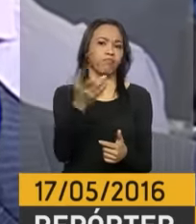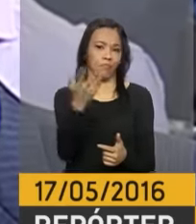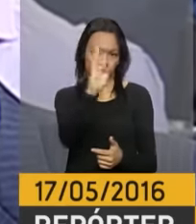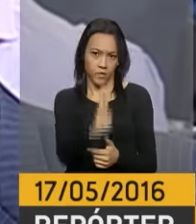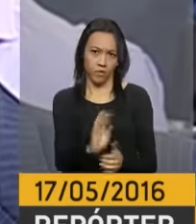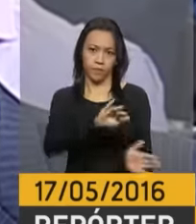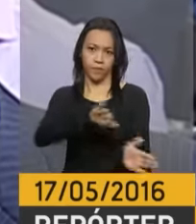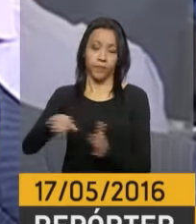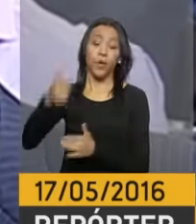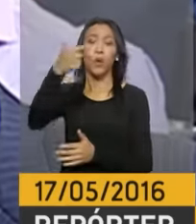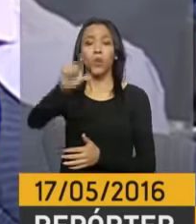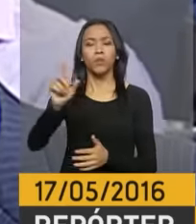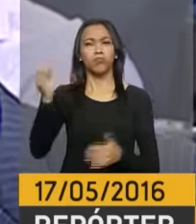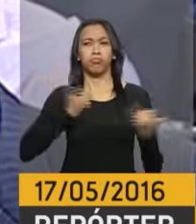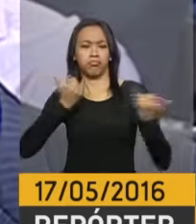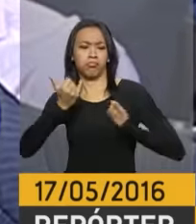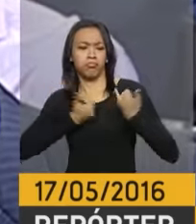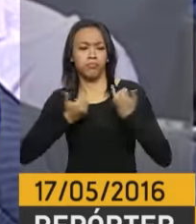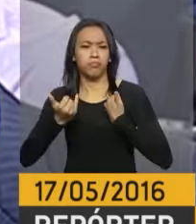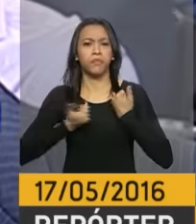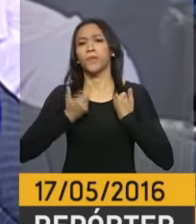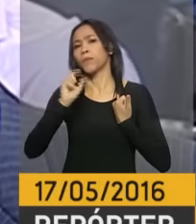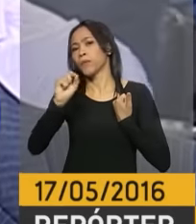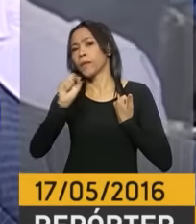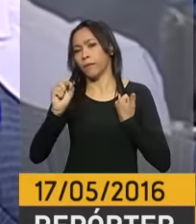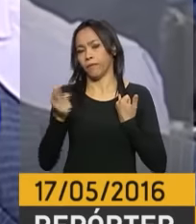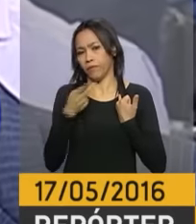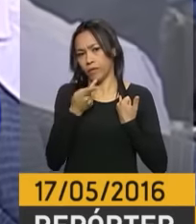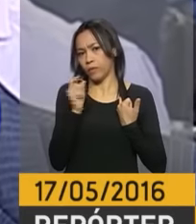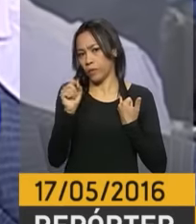ouvido em colunas, em repórteres, dizendo que